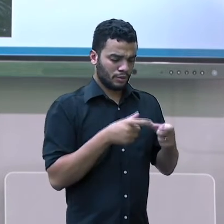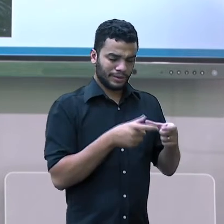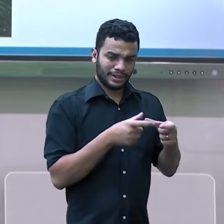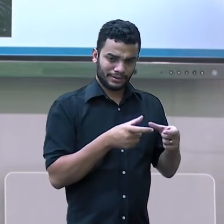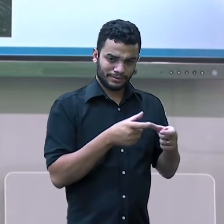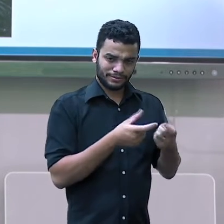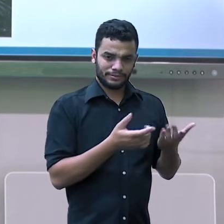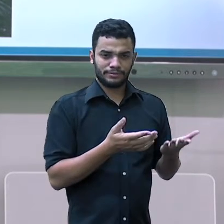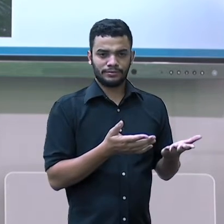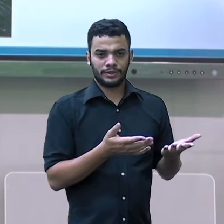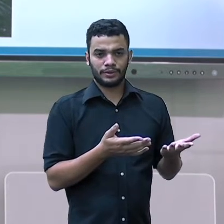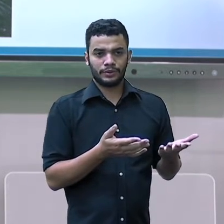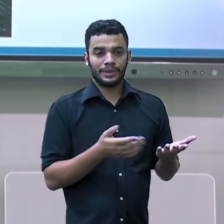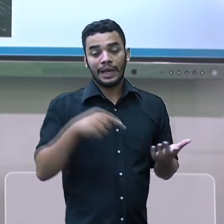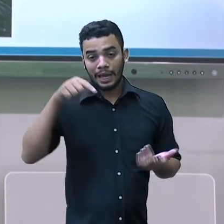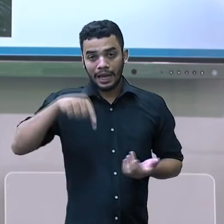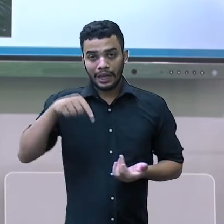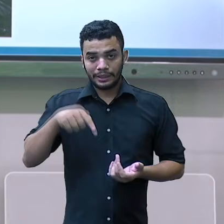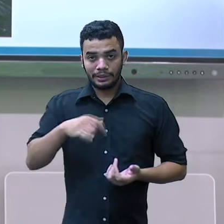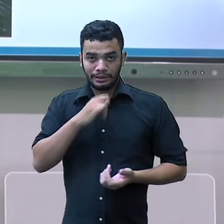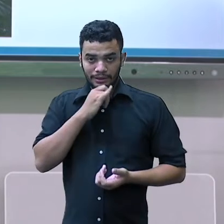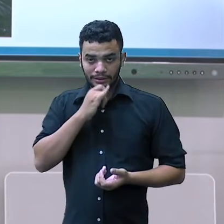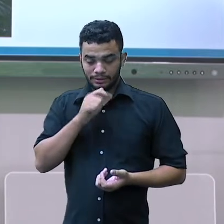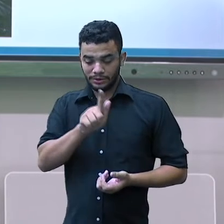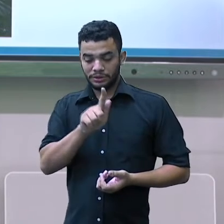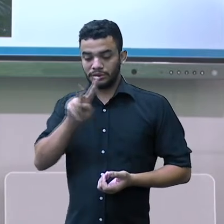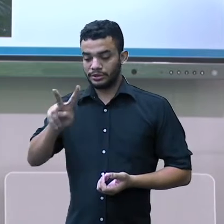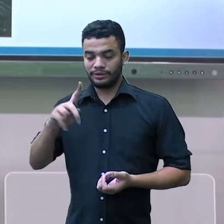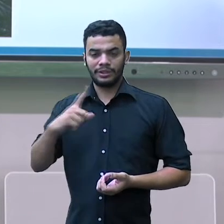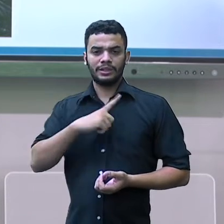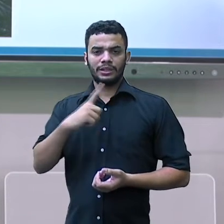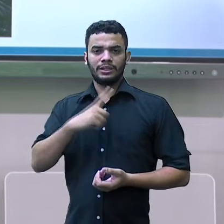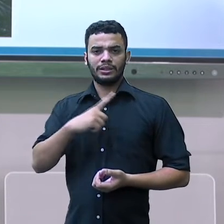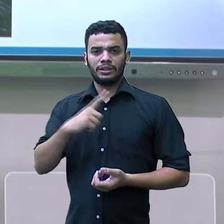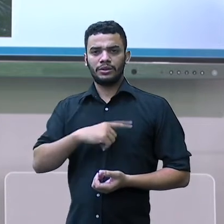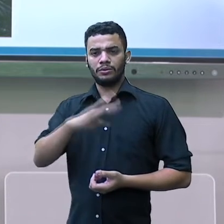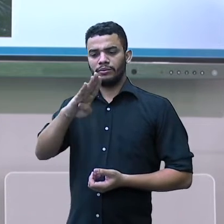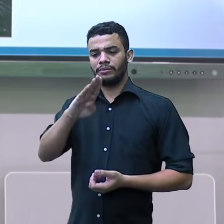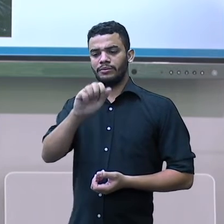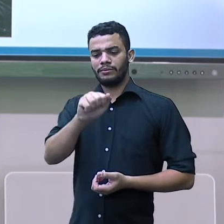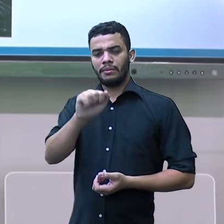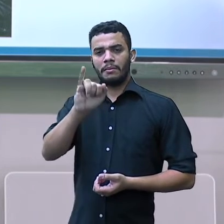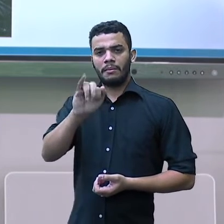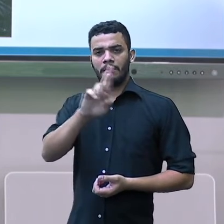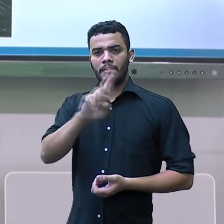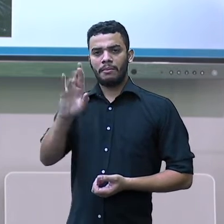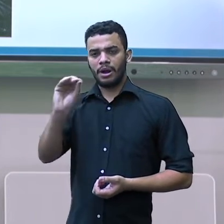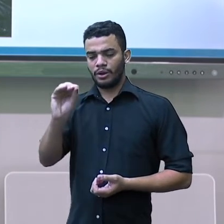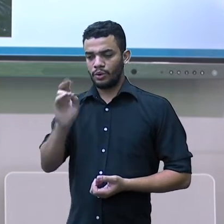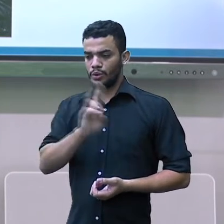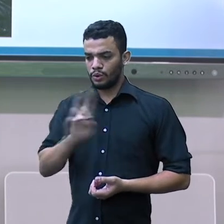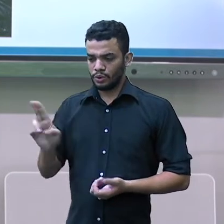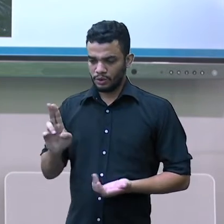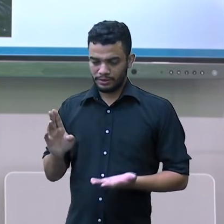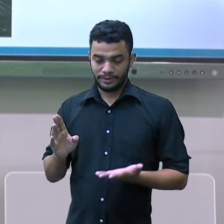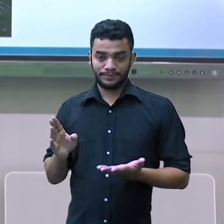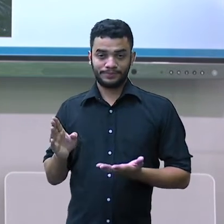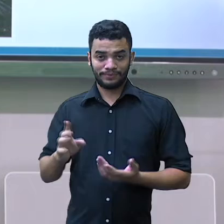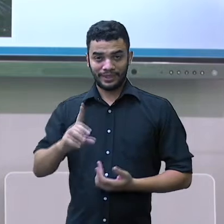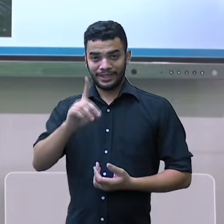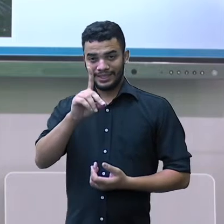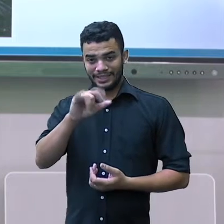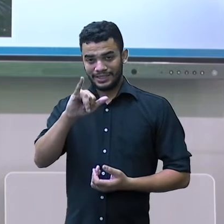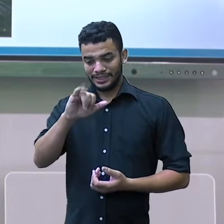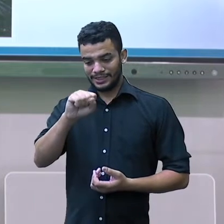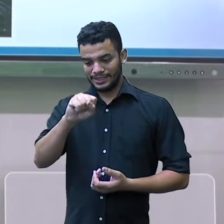bairro, você vai ver muitas indústrias, muitos galpões. Não é um bairro